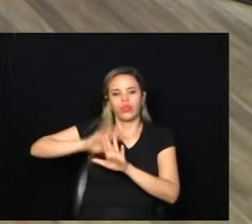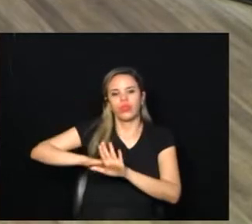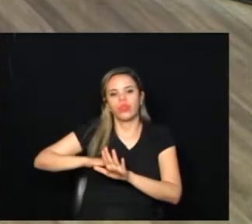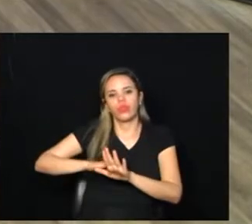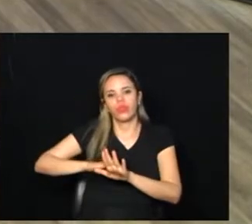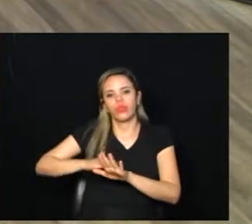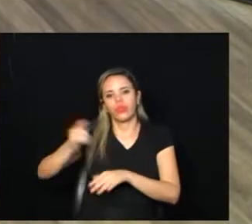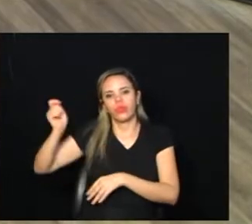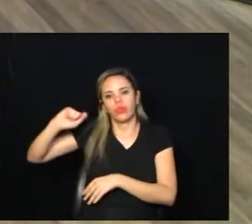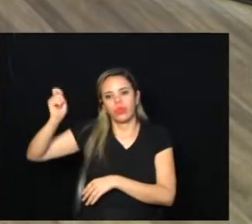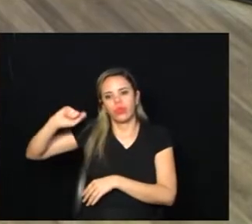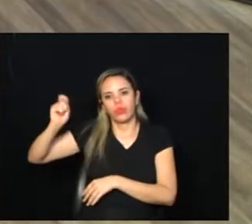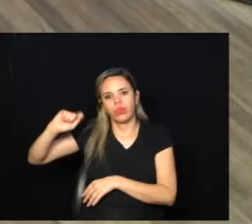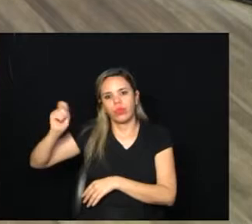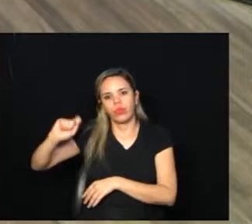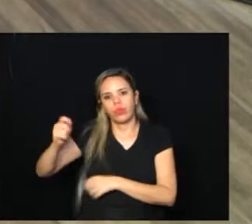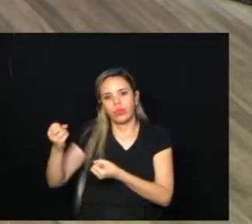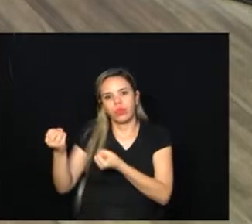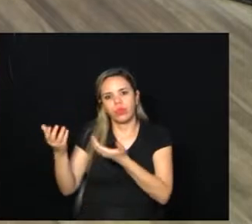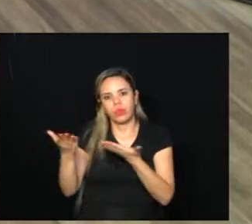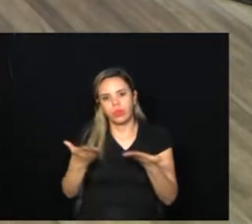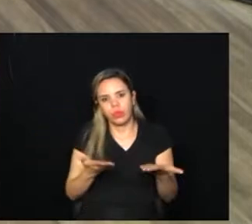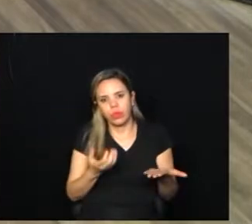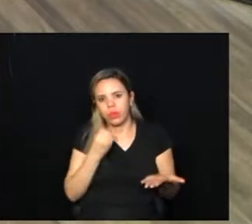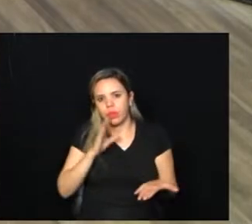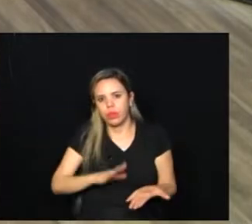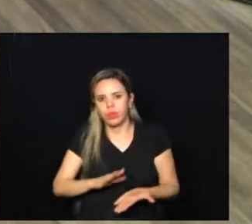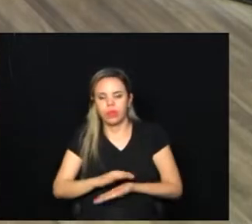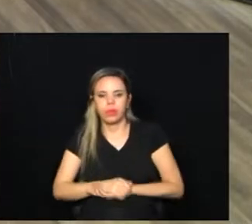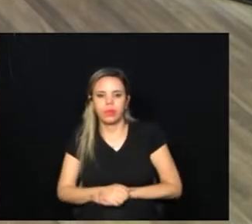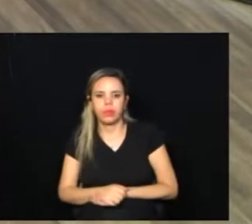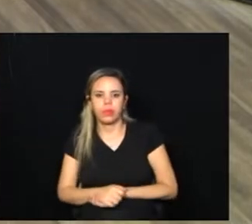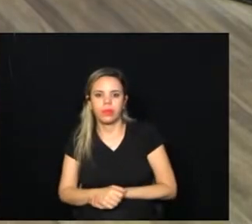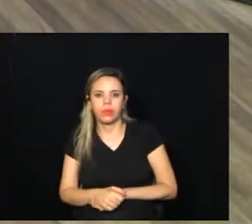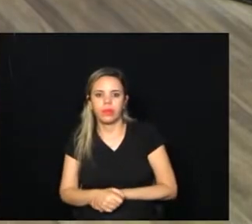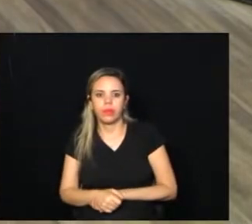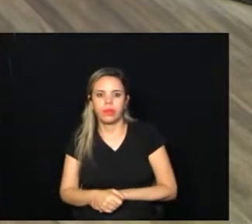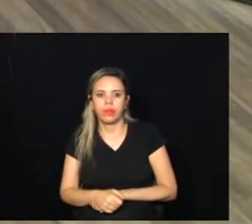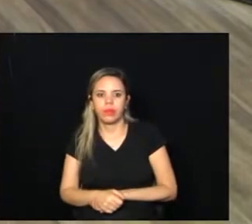com pipas também? Seja bem-vindo e boa tarde.